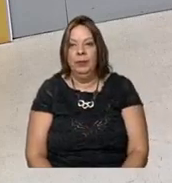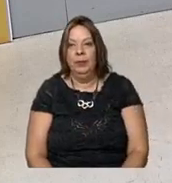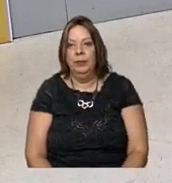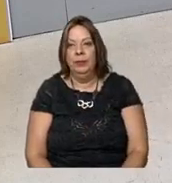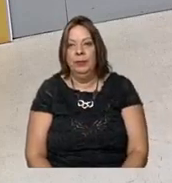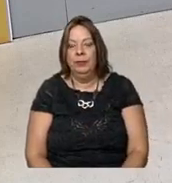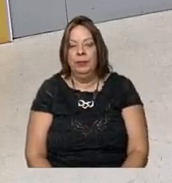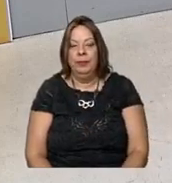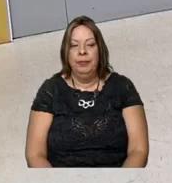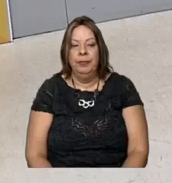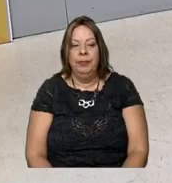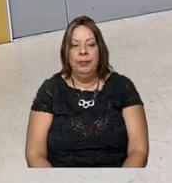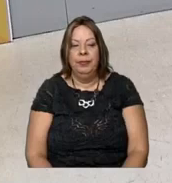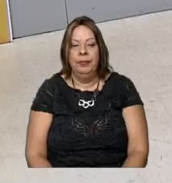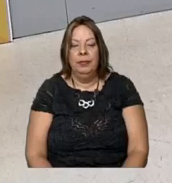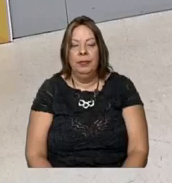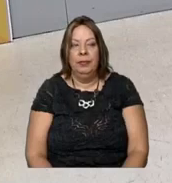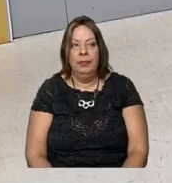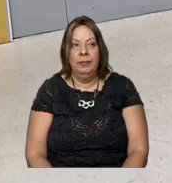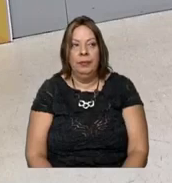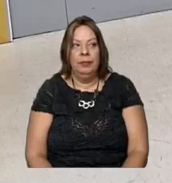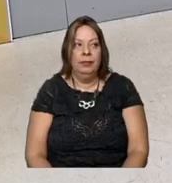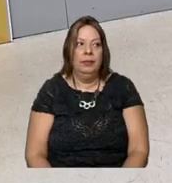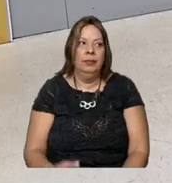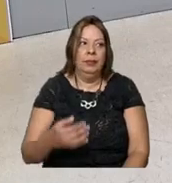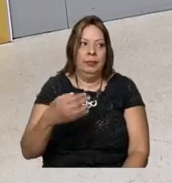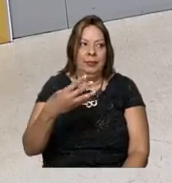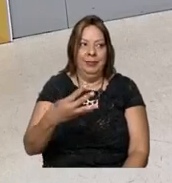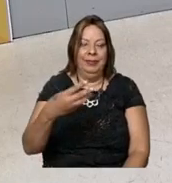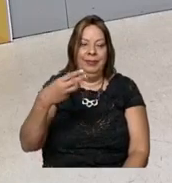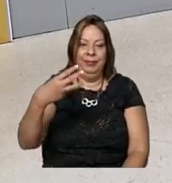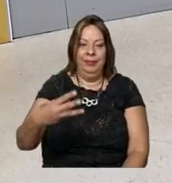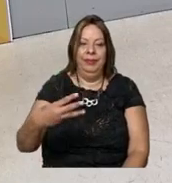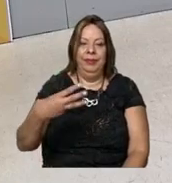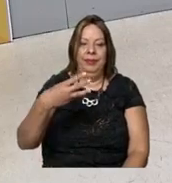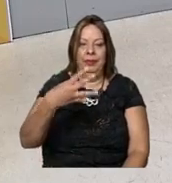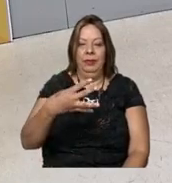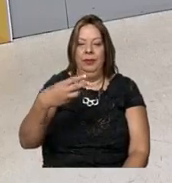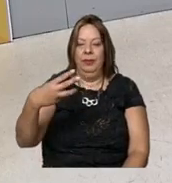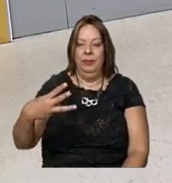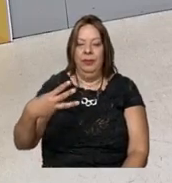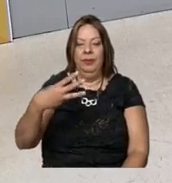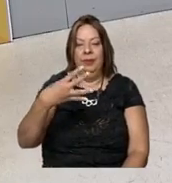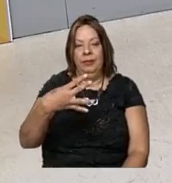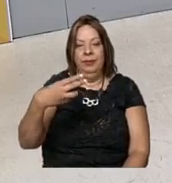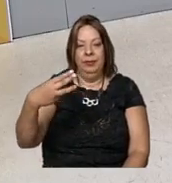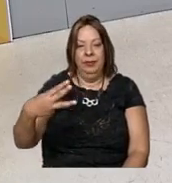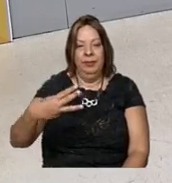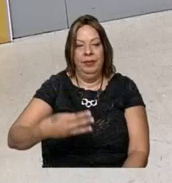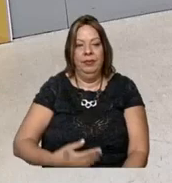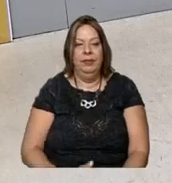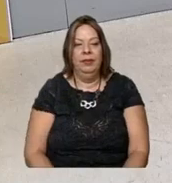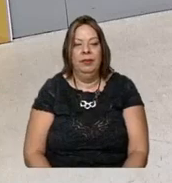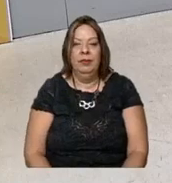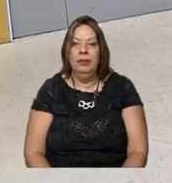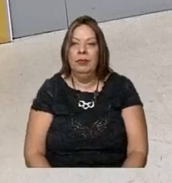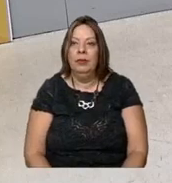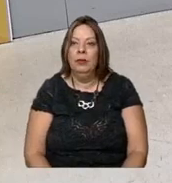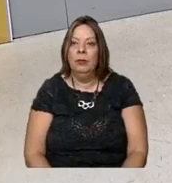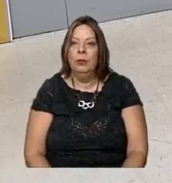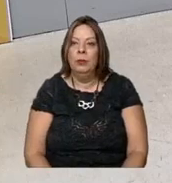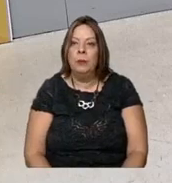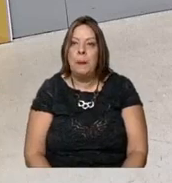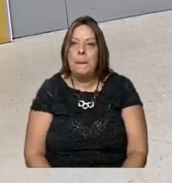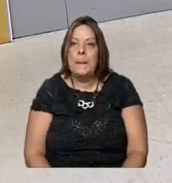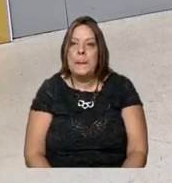domingão feliz, 47, agora chegou a bolinha de número 43, 43, 43